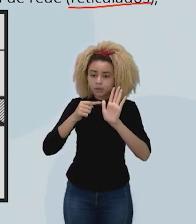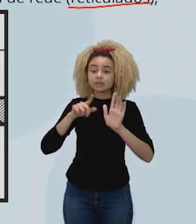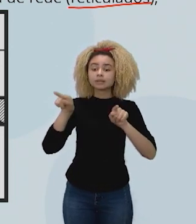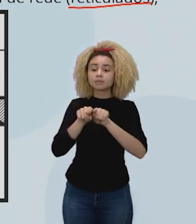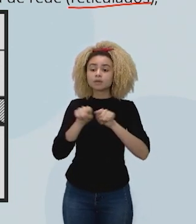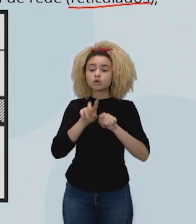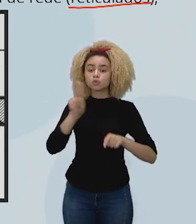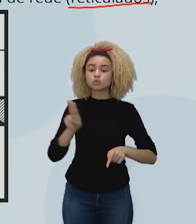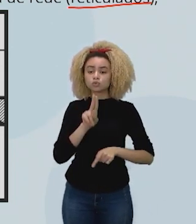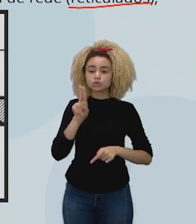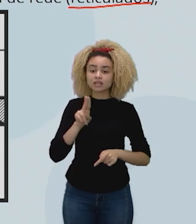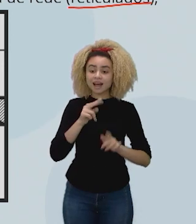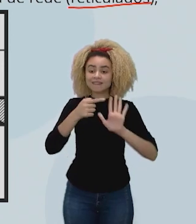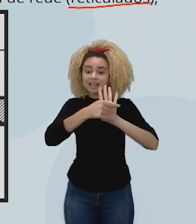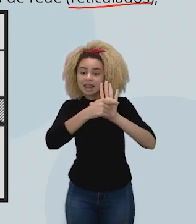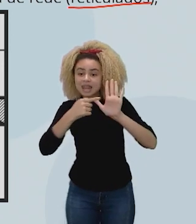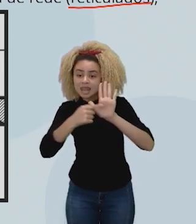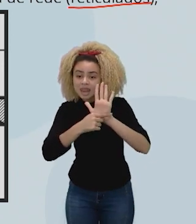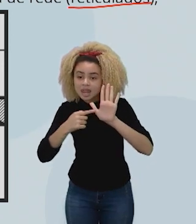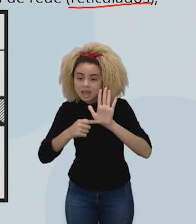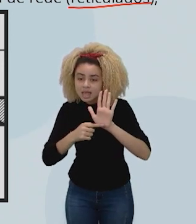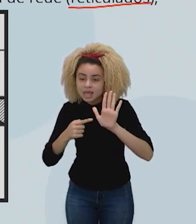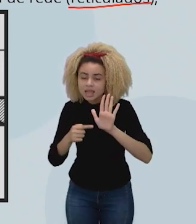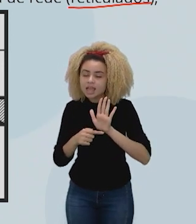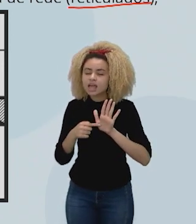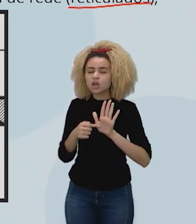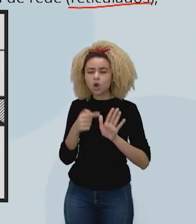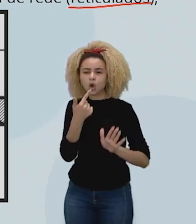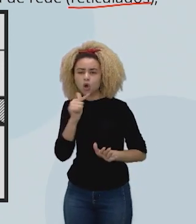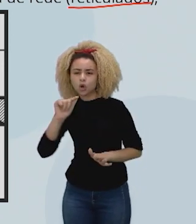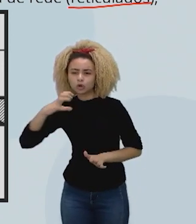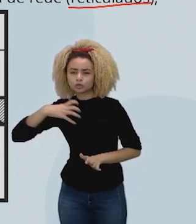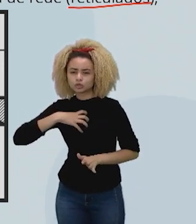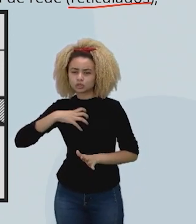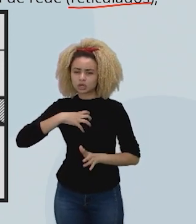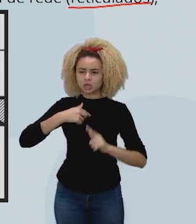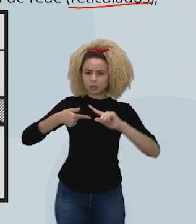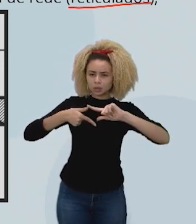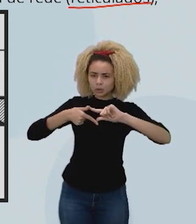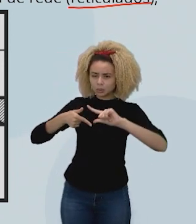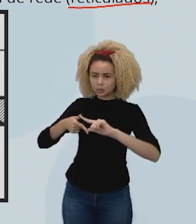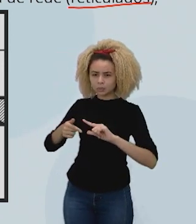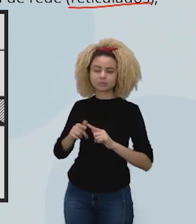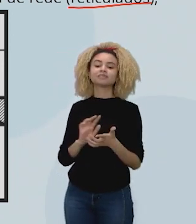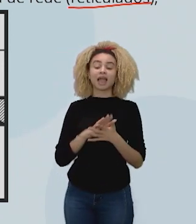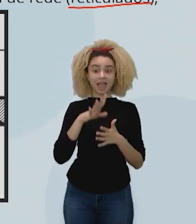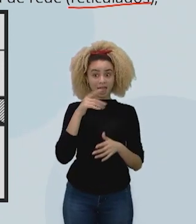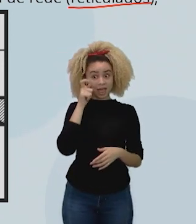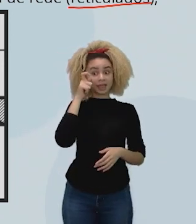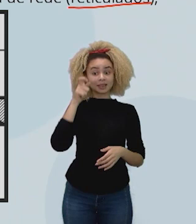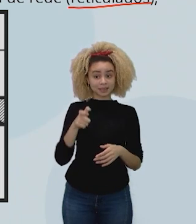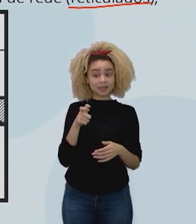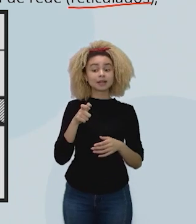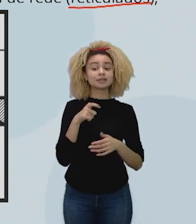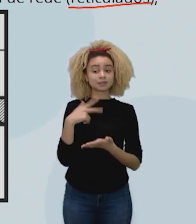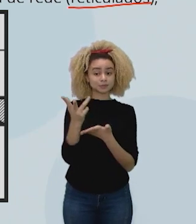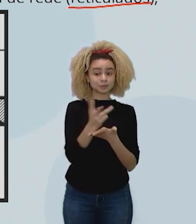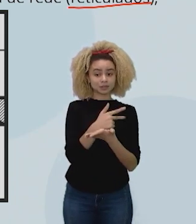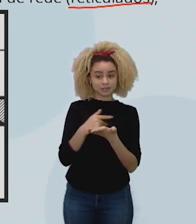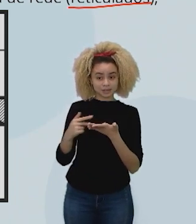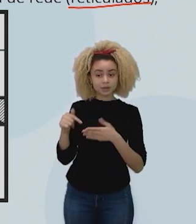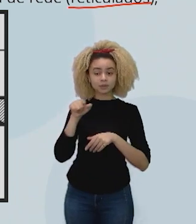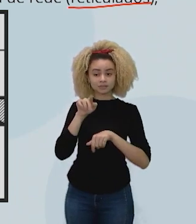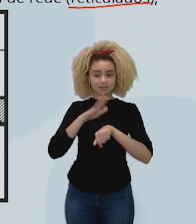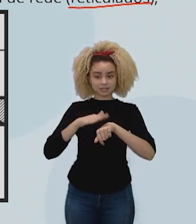também utilizava listras, outras formas geométricas, enfim. Era bem interessante o trabalho aí promovido pelo Roy Lichtenstein, tá